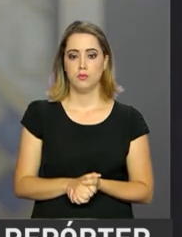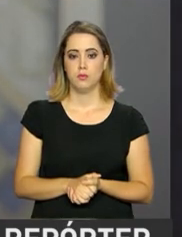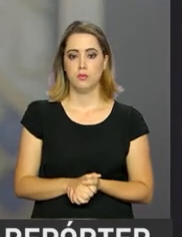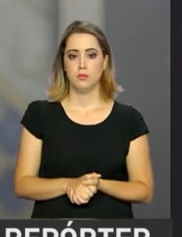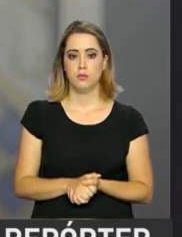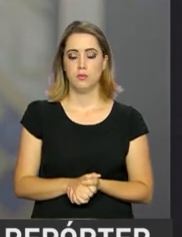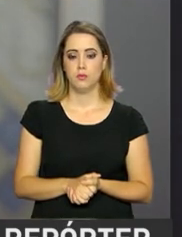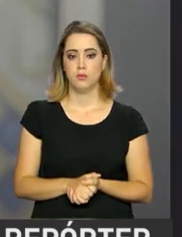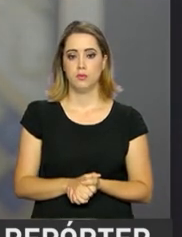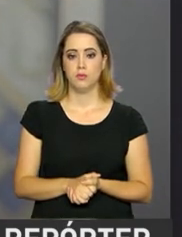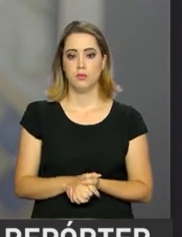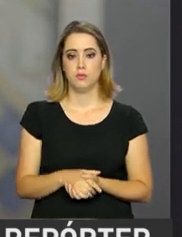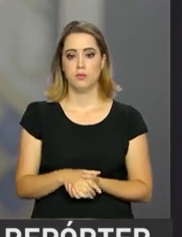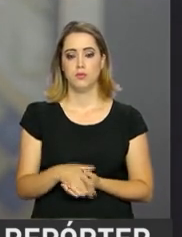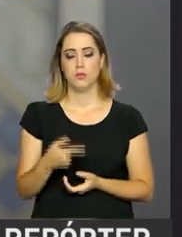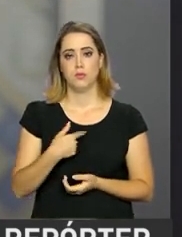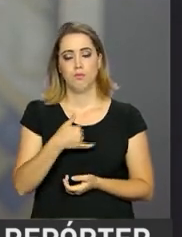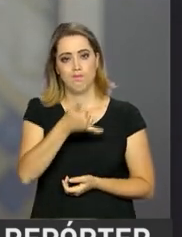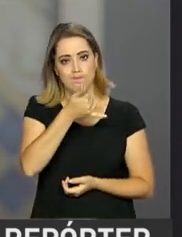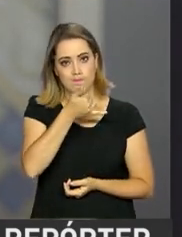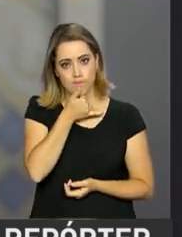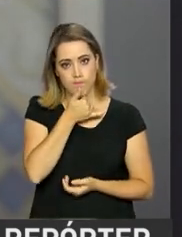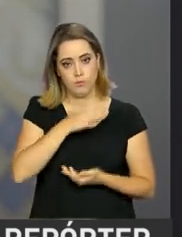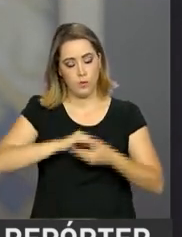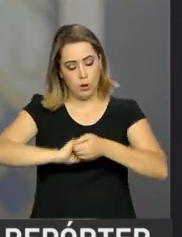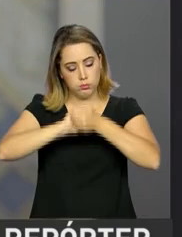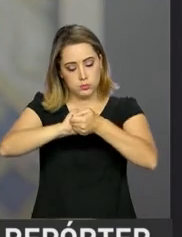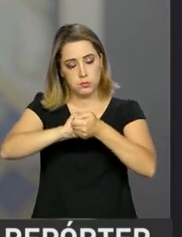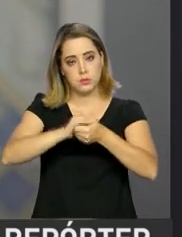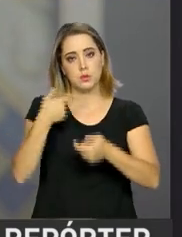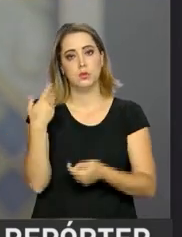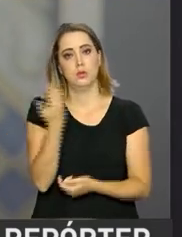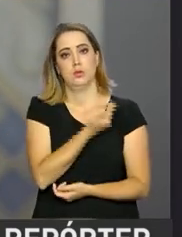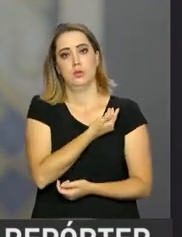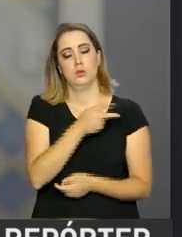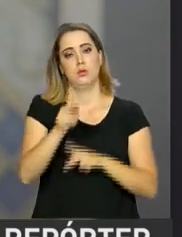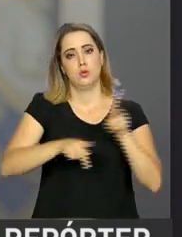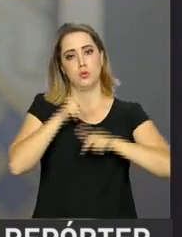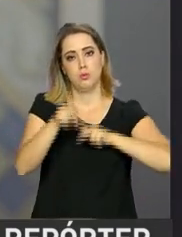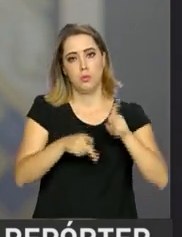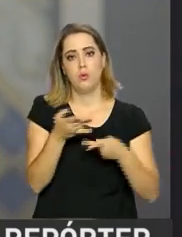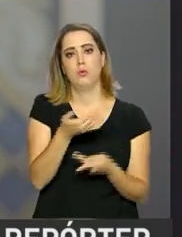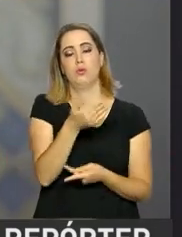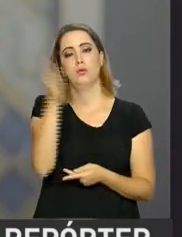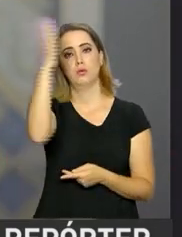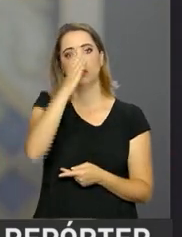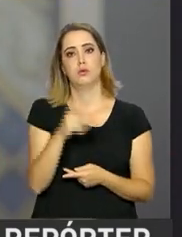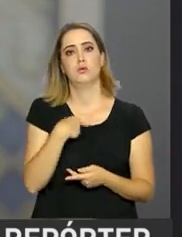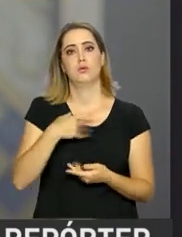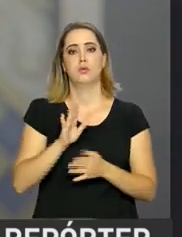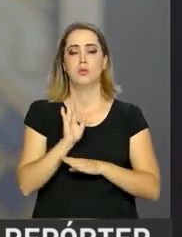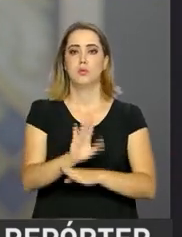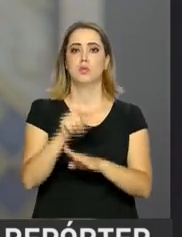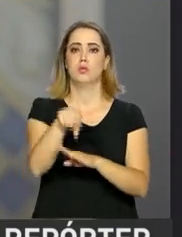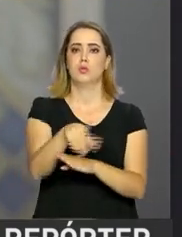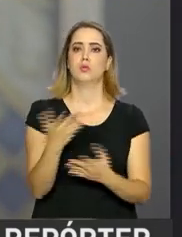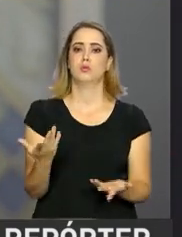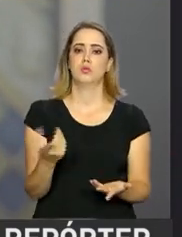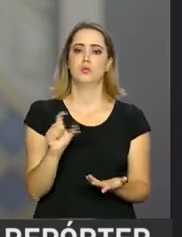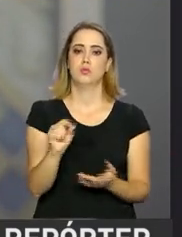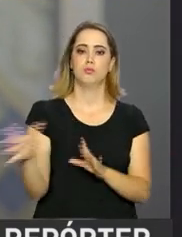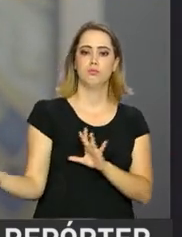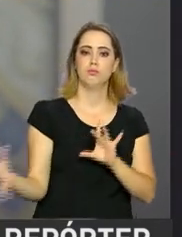as condolências do povo brasileiro este nosso gesto serve mais uma vez para reforçar a